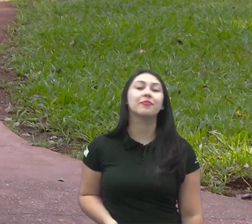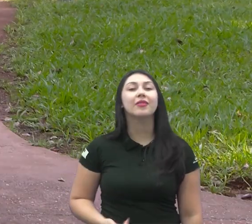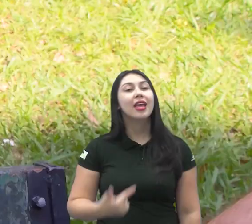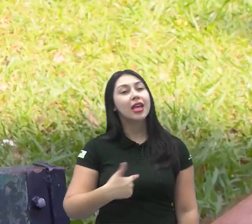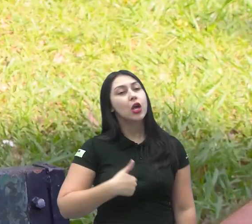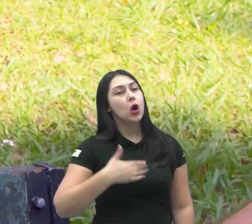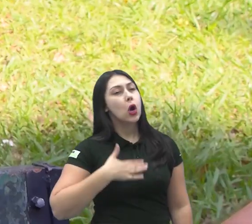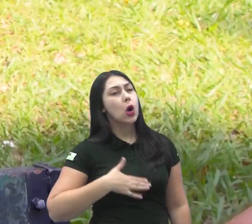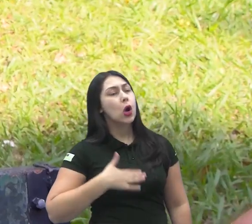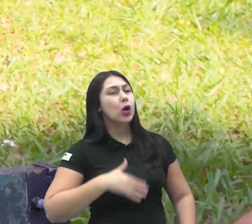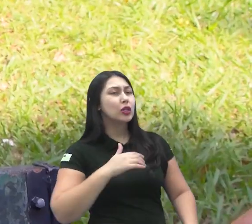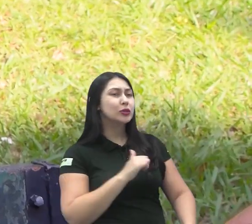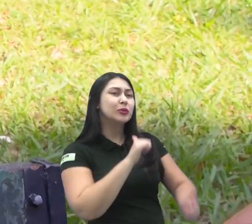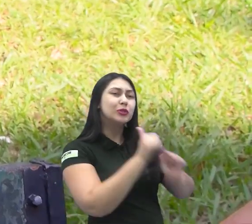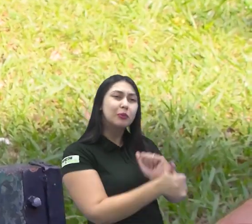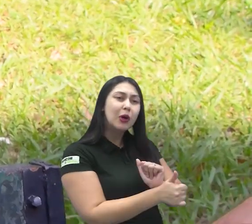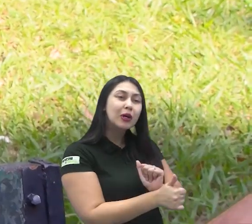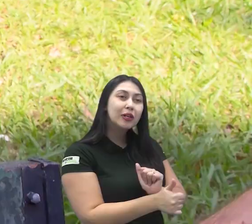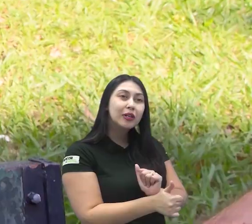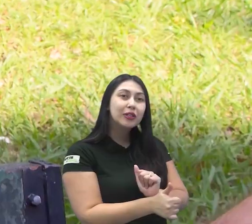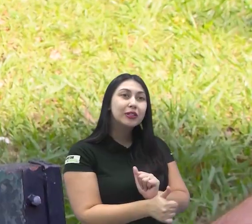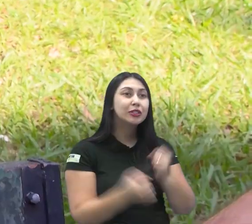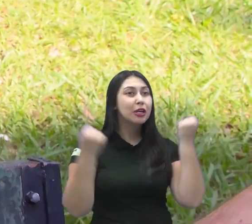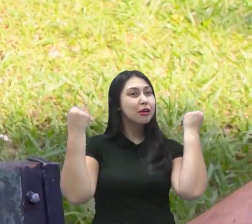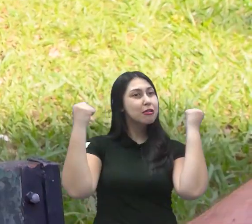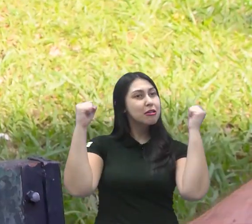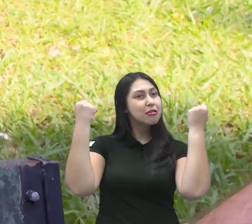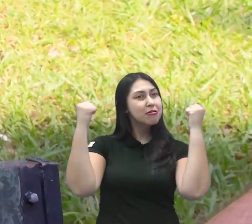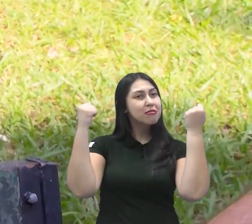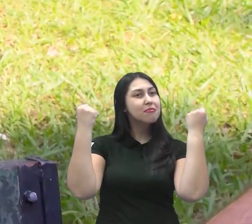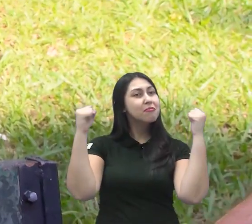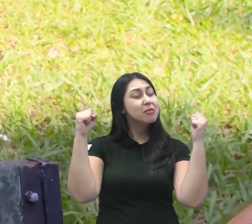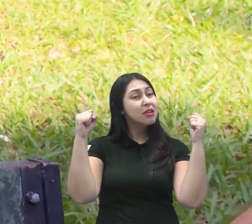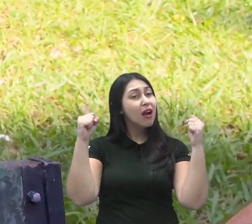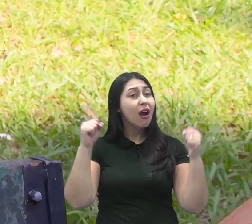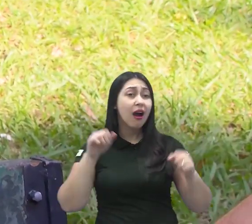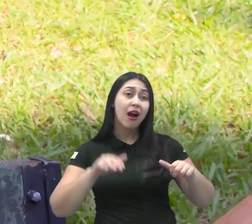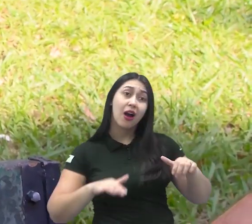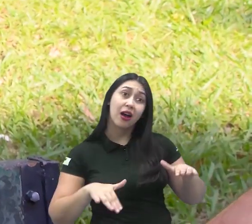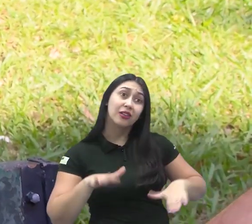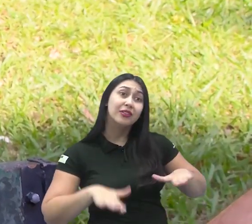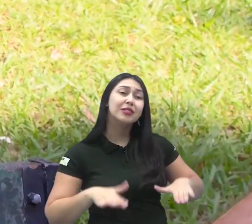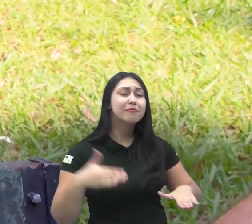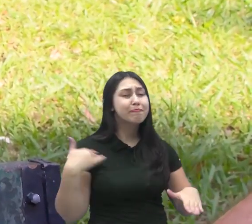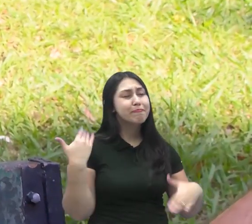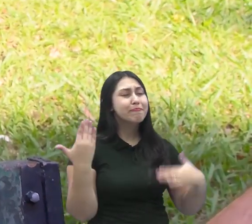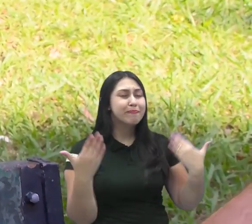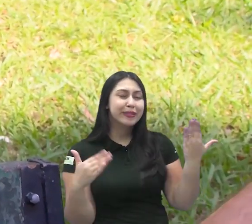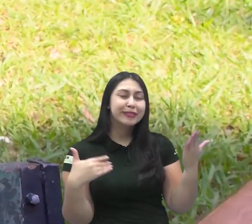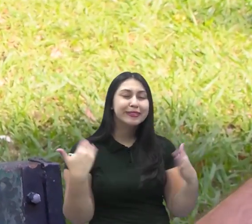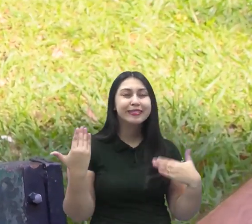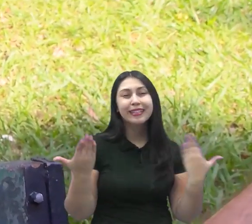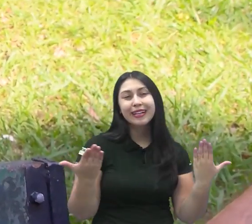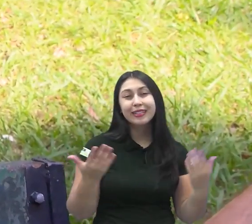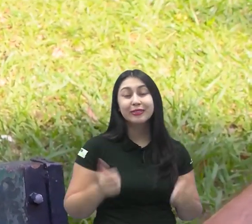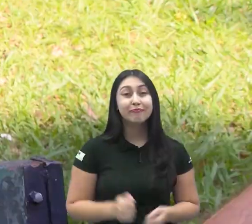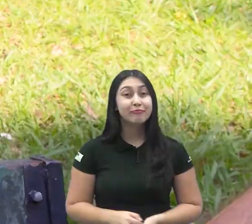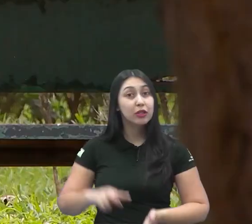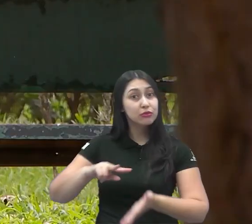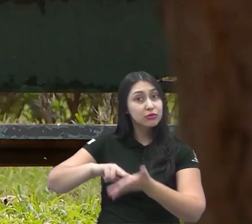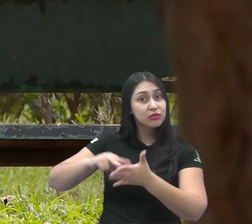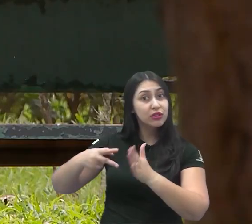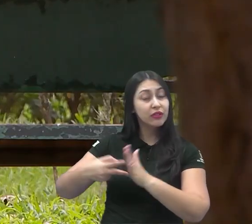está falando. Eu gosto de praticar esporte, né, academia, quando dá, passear um pouquinho,